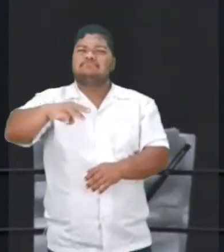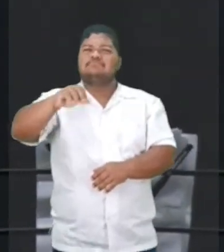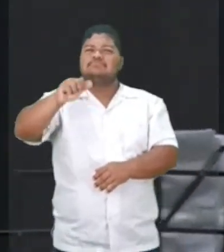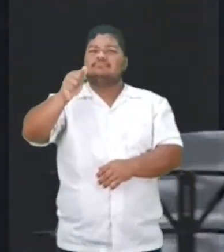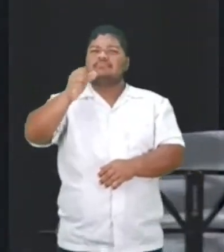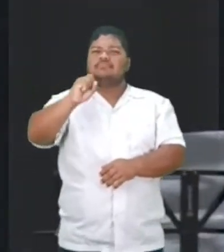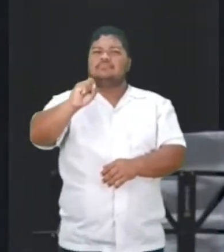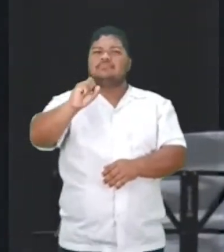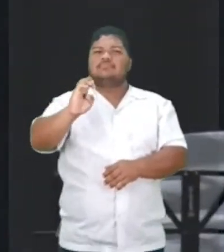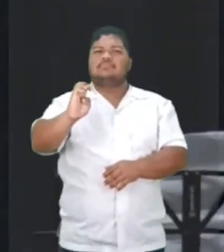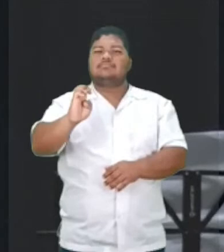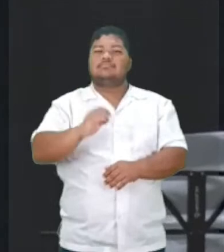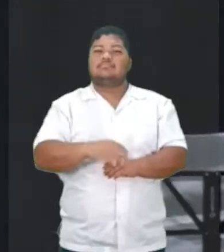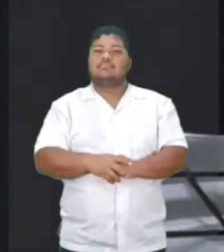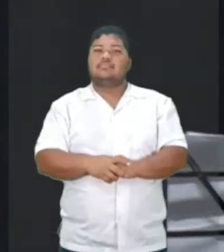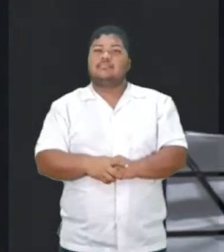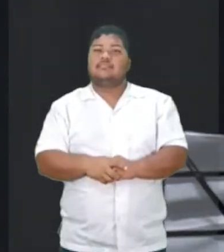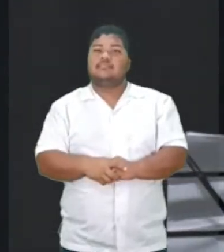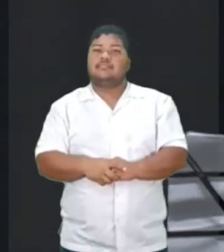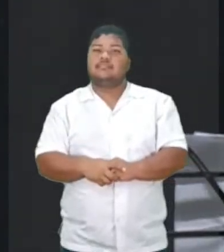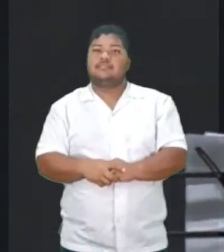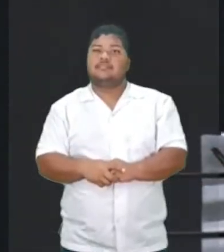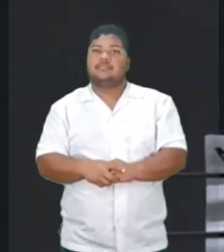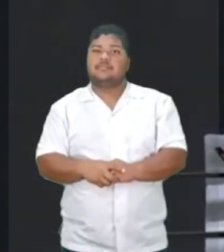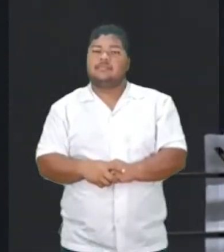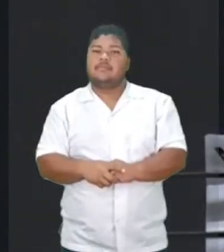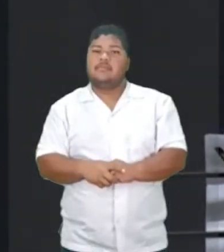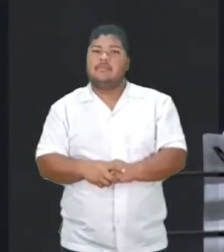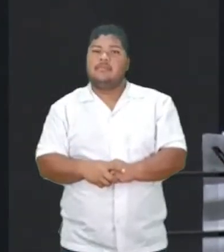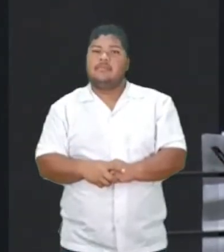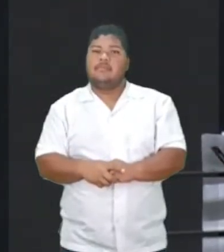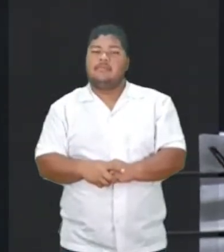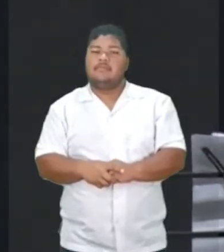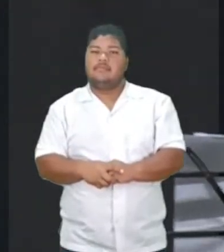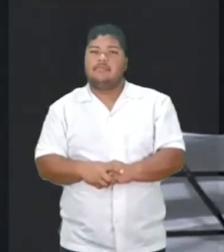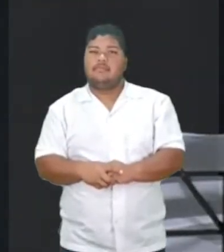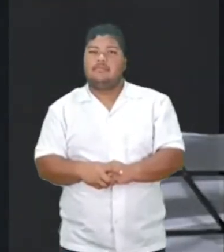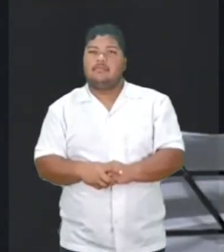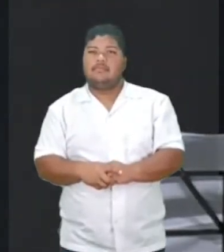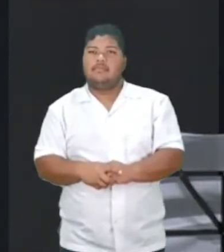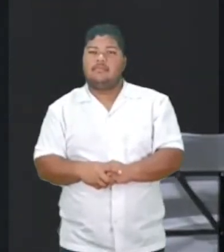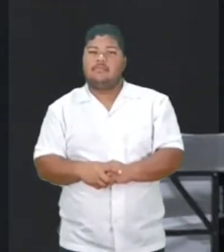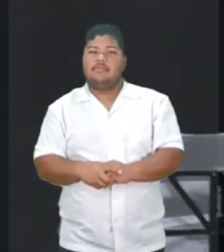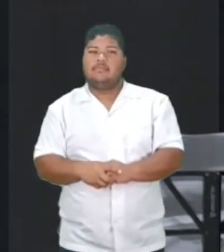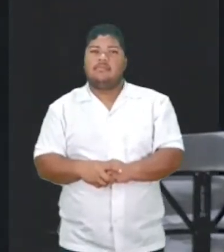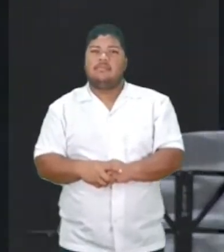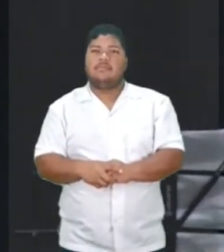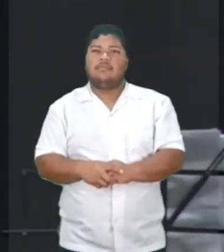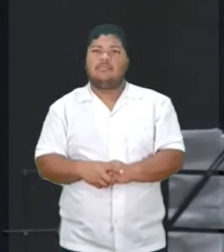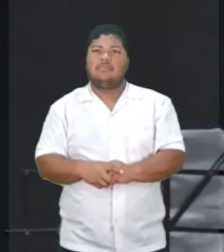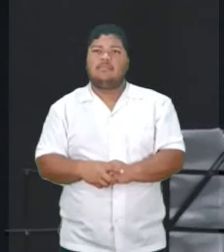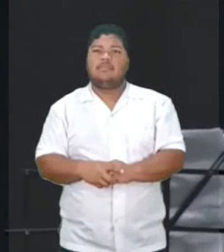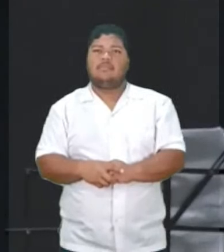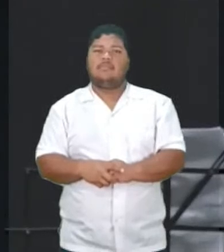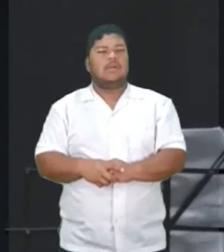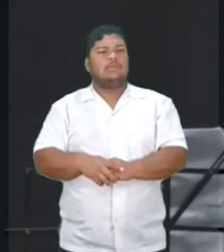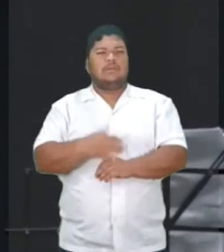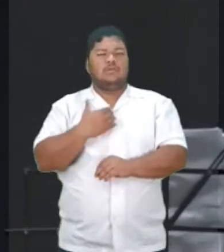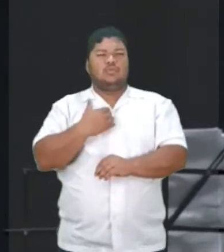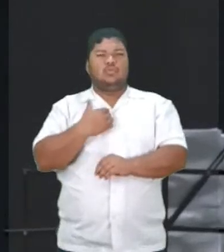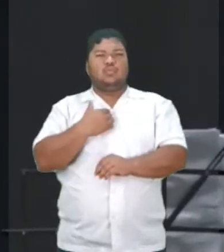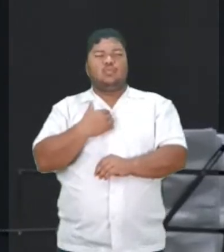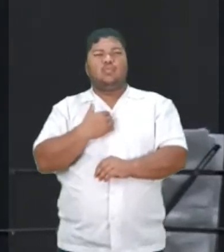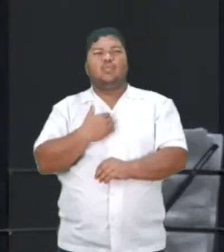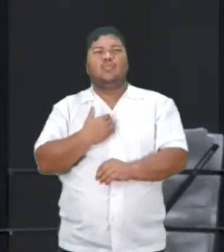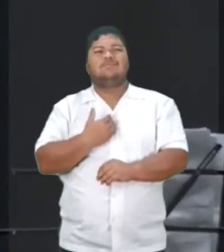equívoco, acho que nós erramos, mas já era tarde, porque isso foi encarado pela justiça como preconceito religioso.